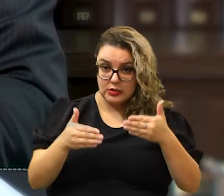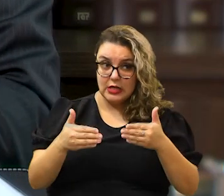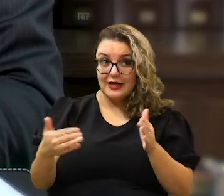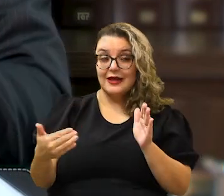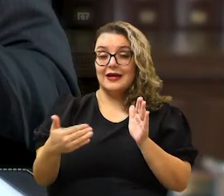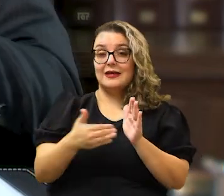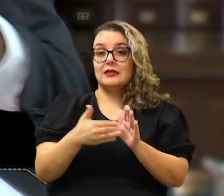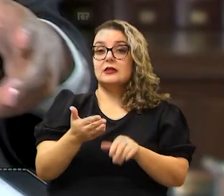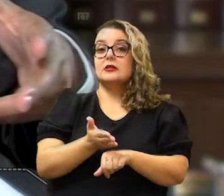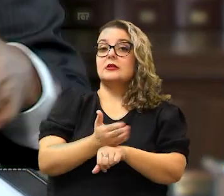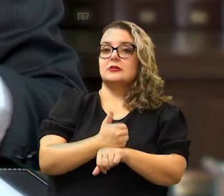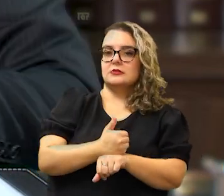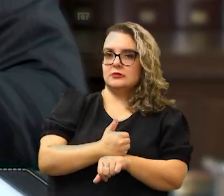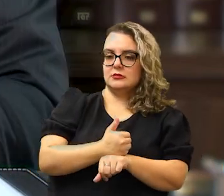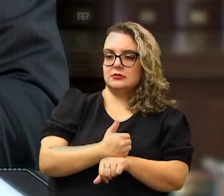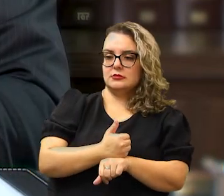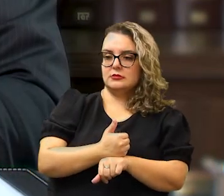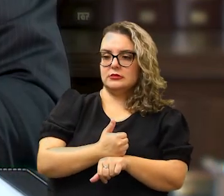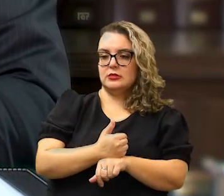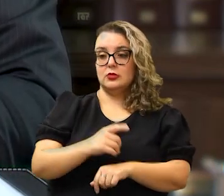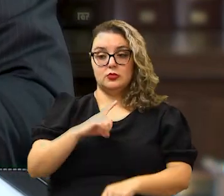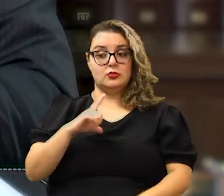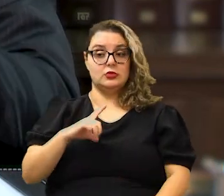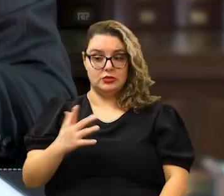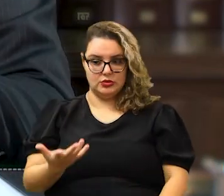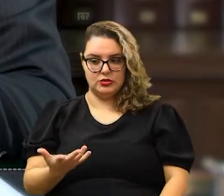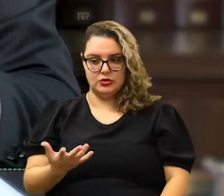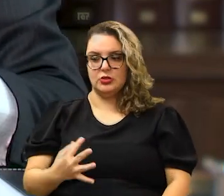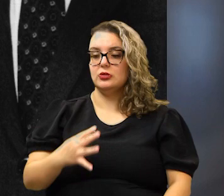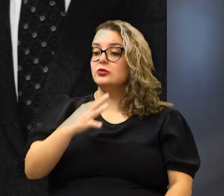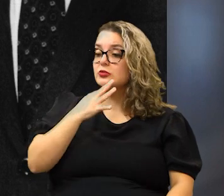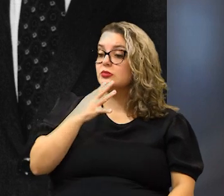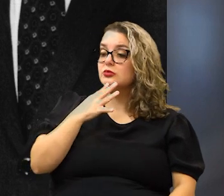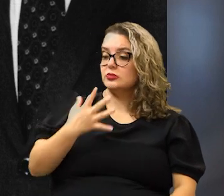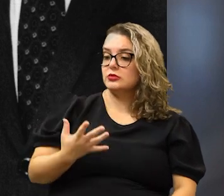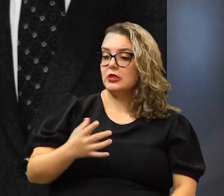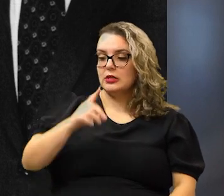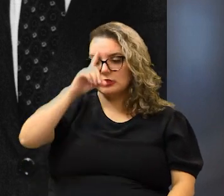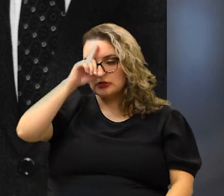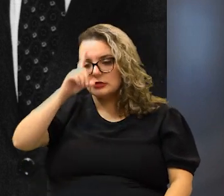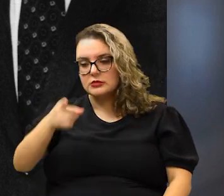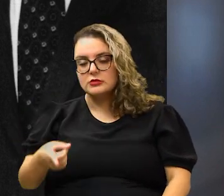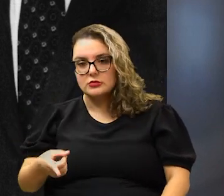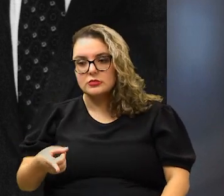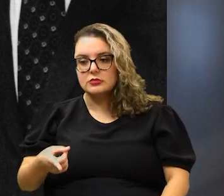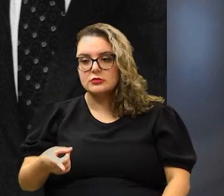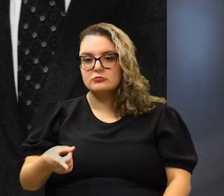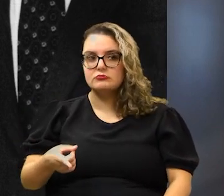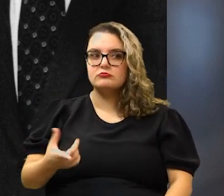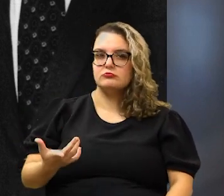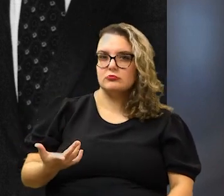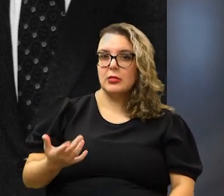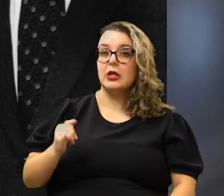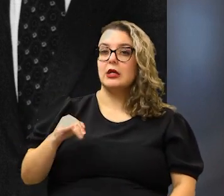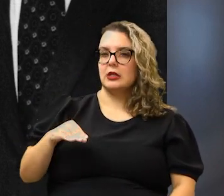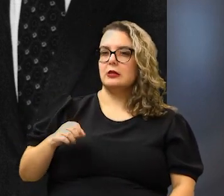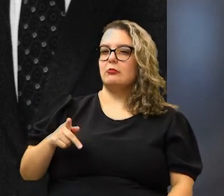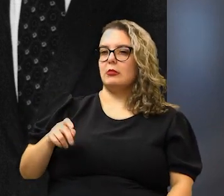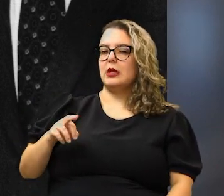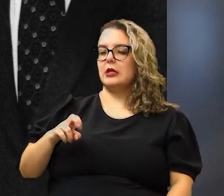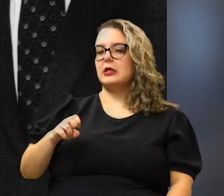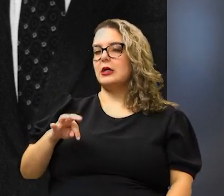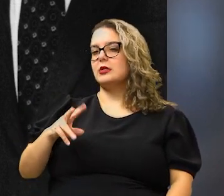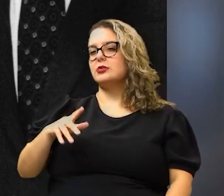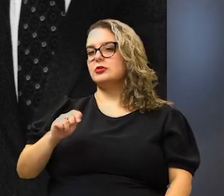impostas sem qualquer participação da sociedade. Foi a Constituição de